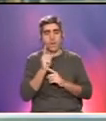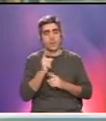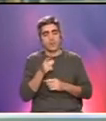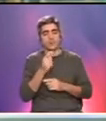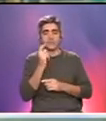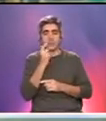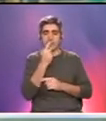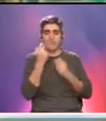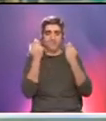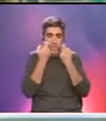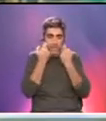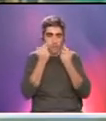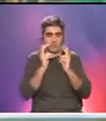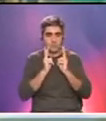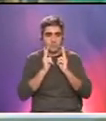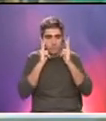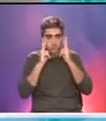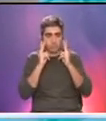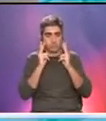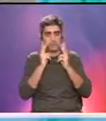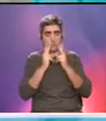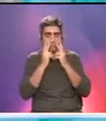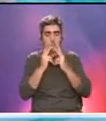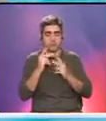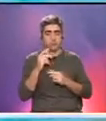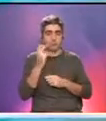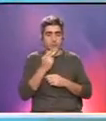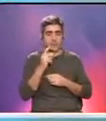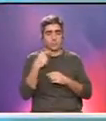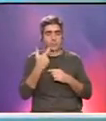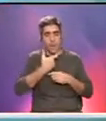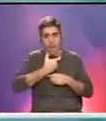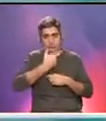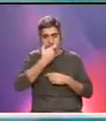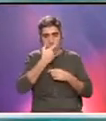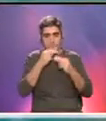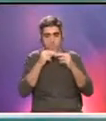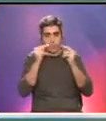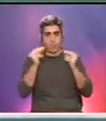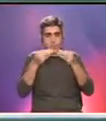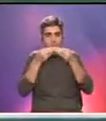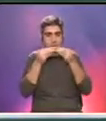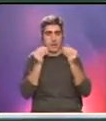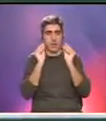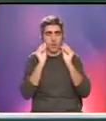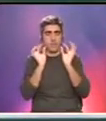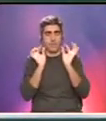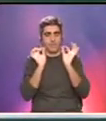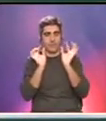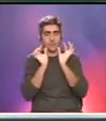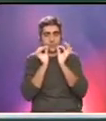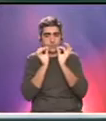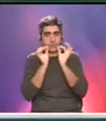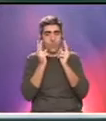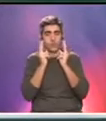dentes fixos. Portanto, depois são colocados uns dentes fixos, uma prótese fixa, uma ponte fixa, que é parafusada então nesses 4